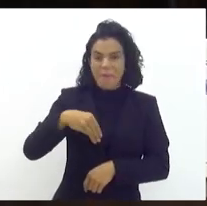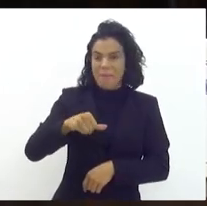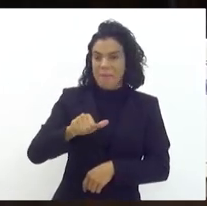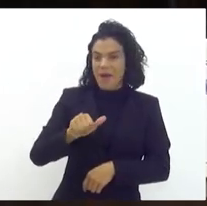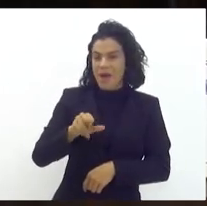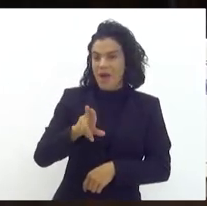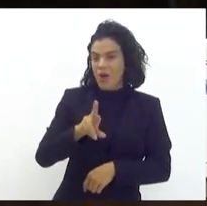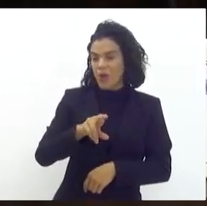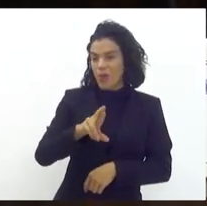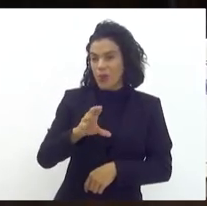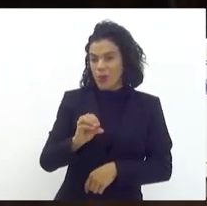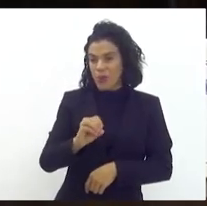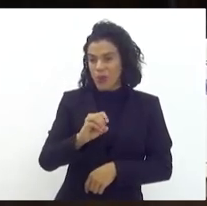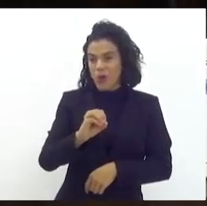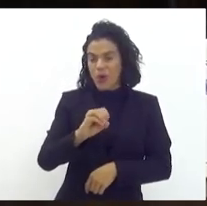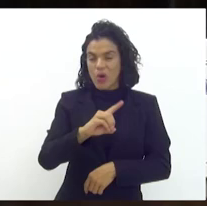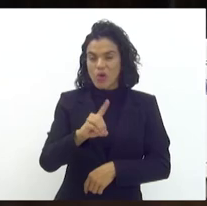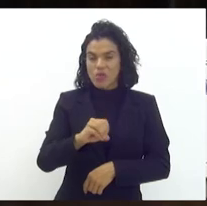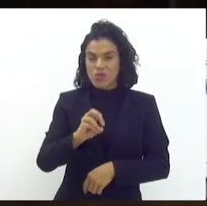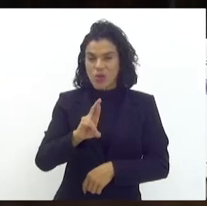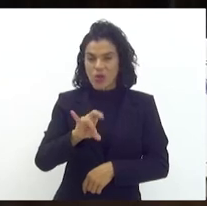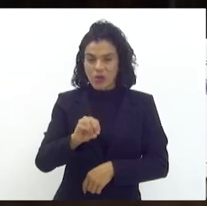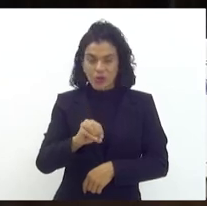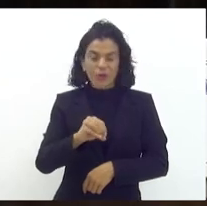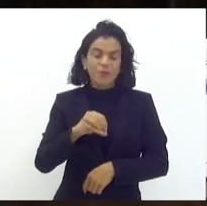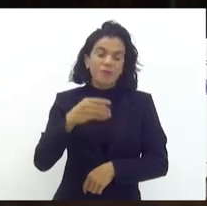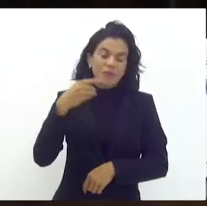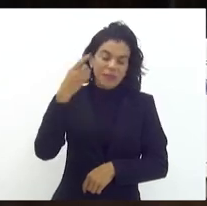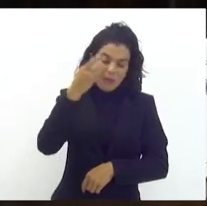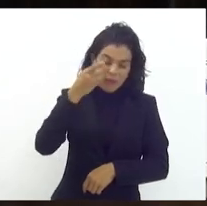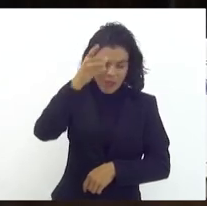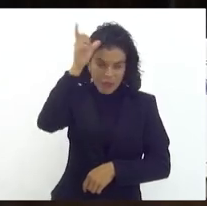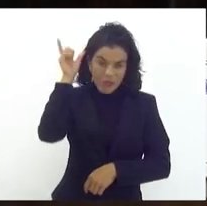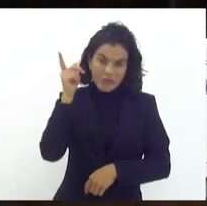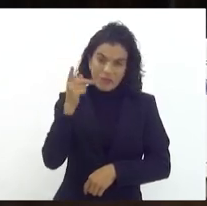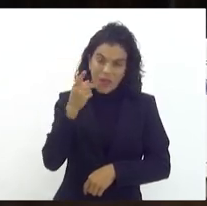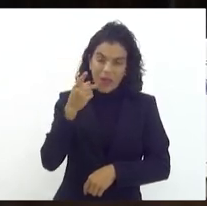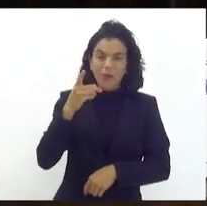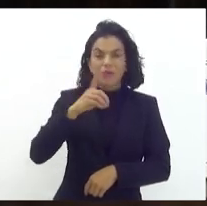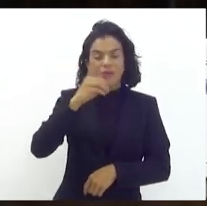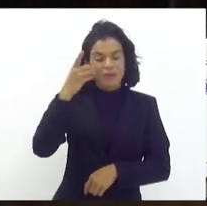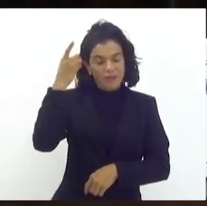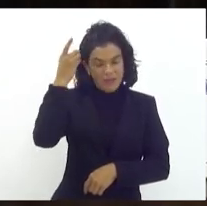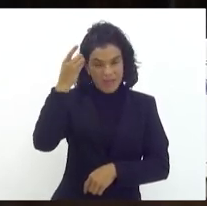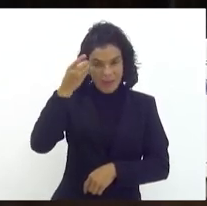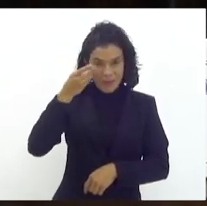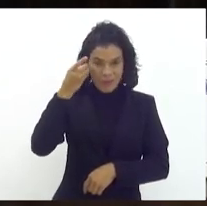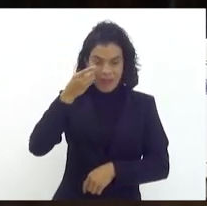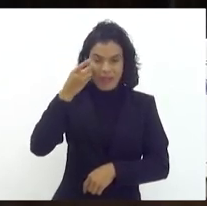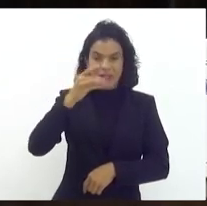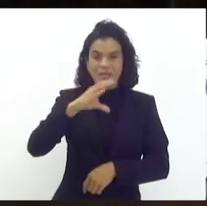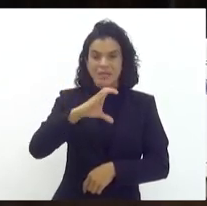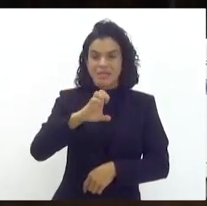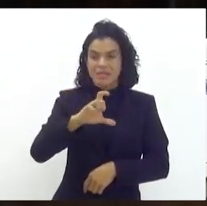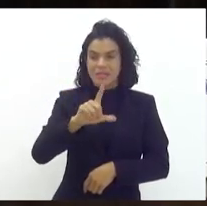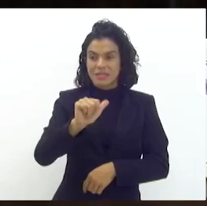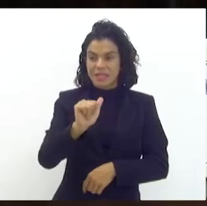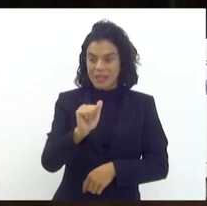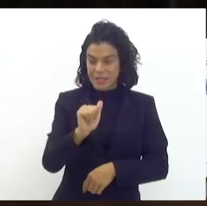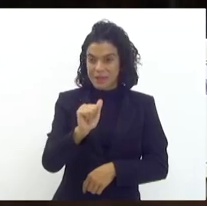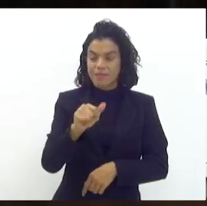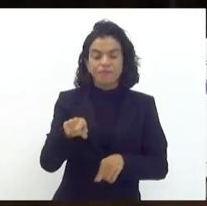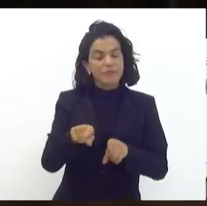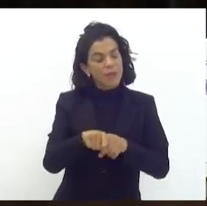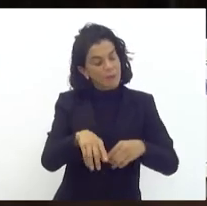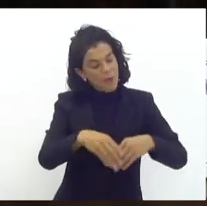aproveito cumprimento Deputado Luiz Paulo deputada Célia Jordão prazer tê-los aqui e eu não poderia deixar de